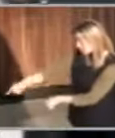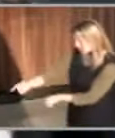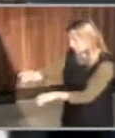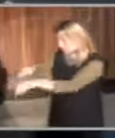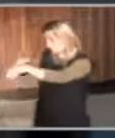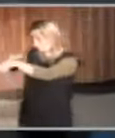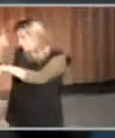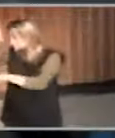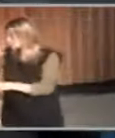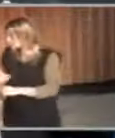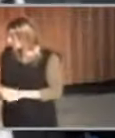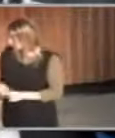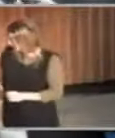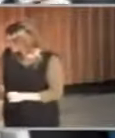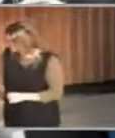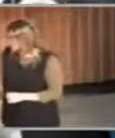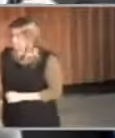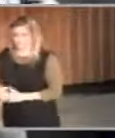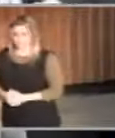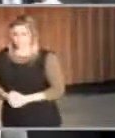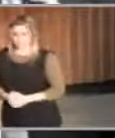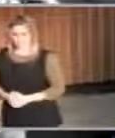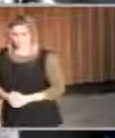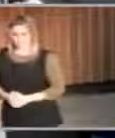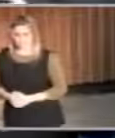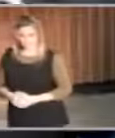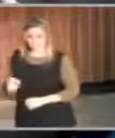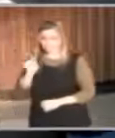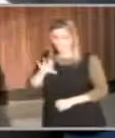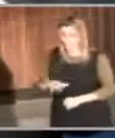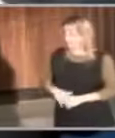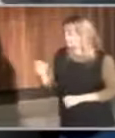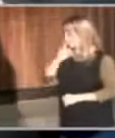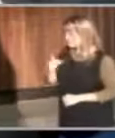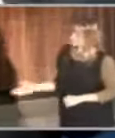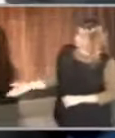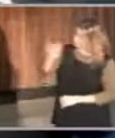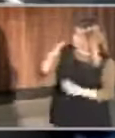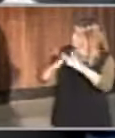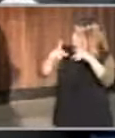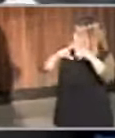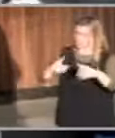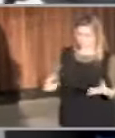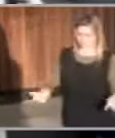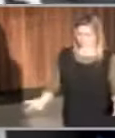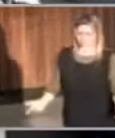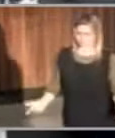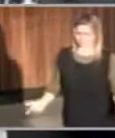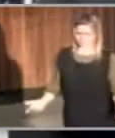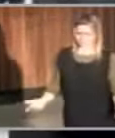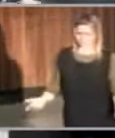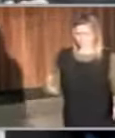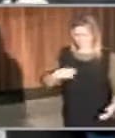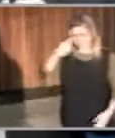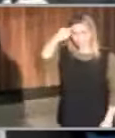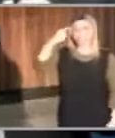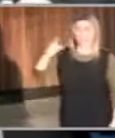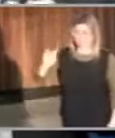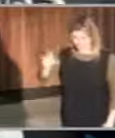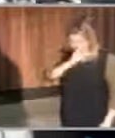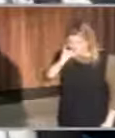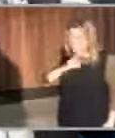parte do povo parte da comunidade mas queridos o centro da adoração é quando a gente fecha a porta do quarto da